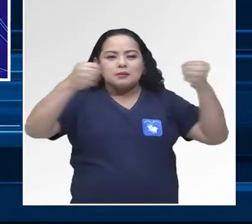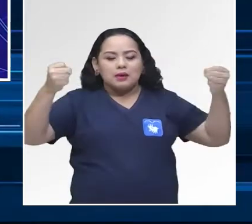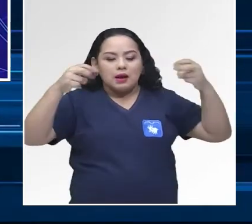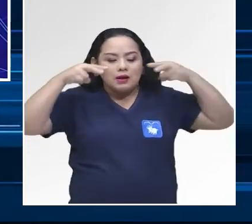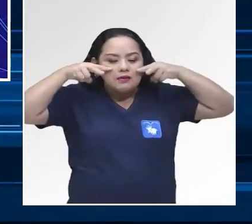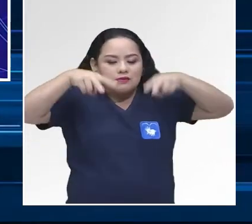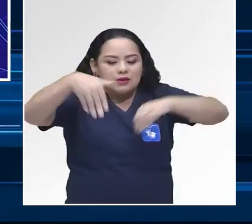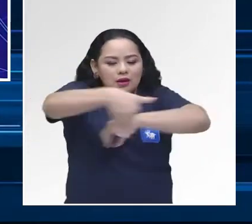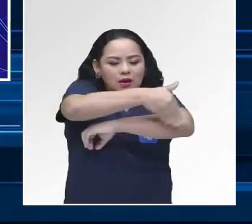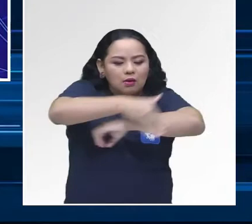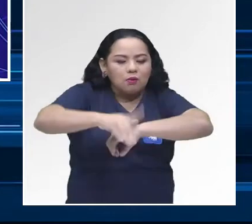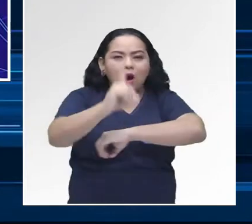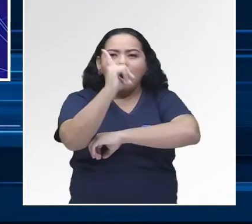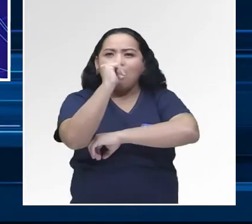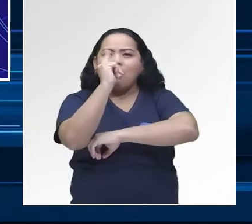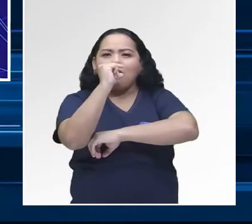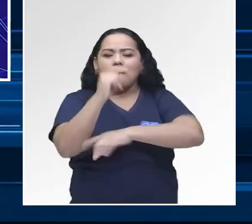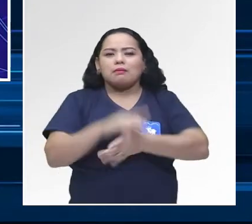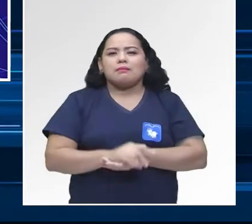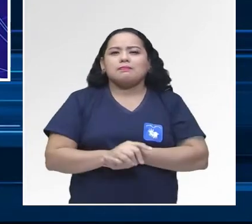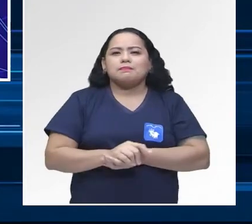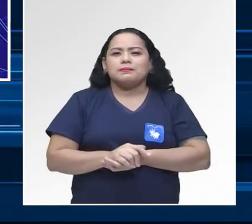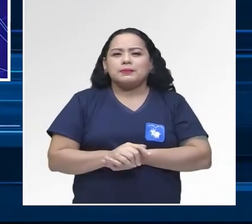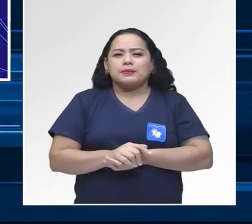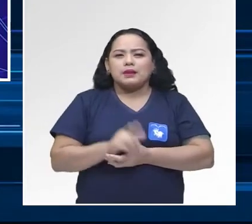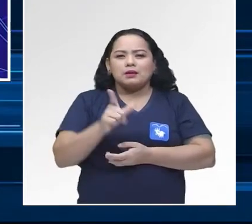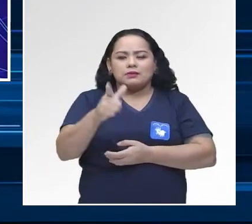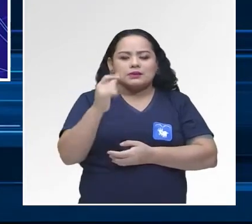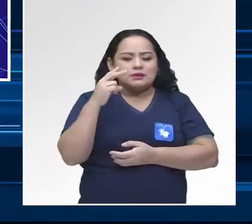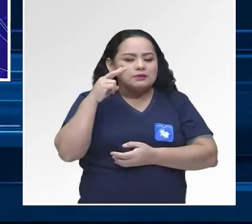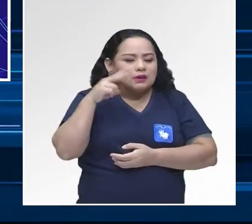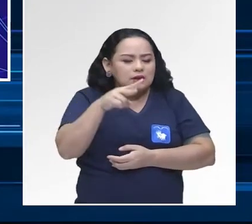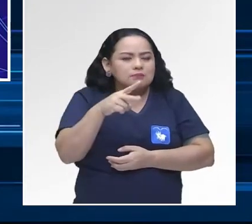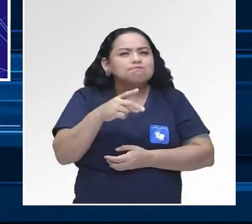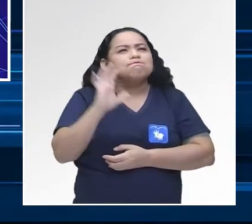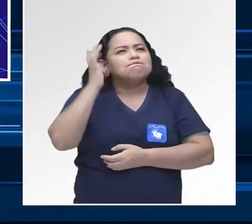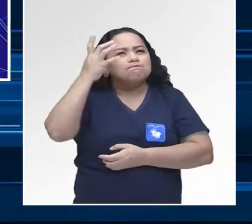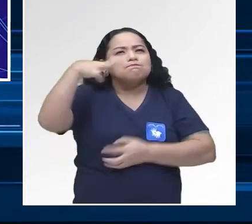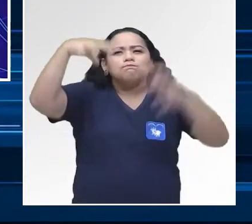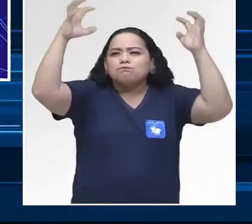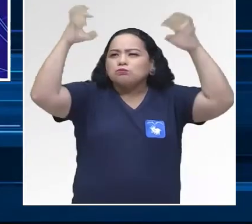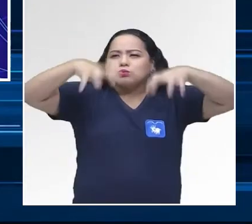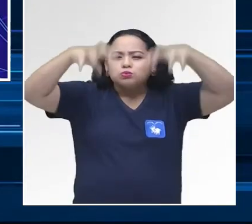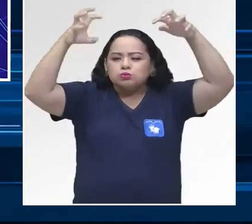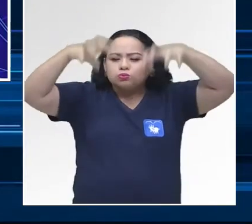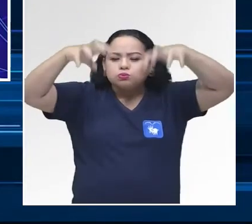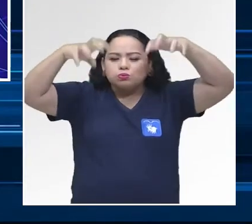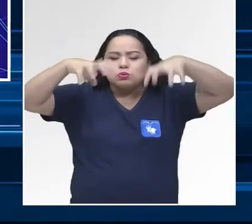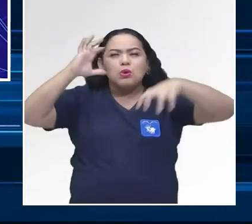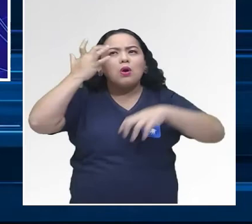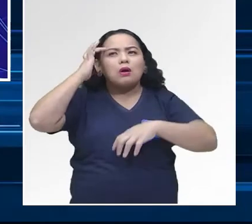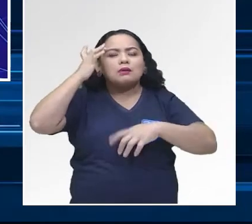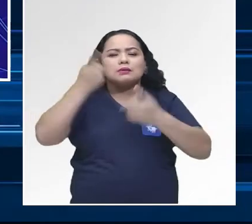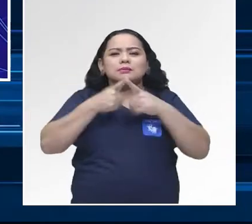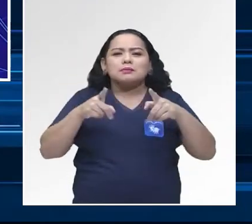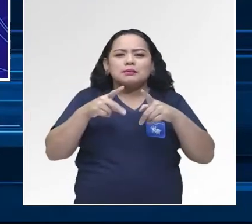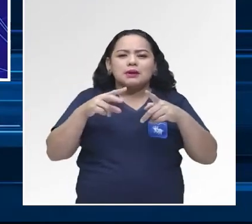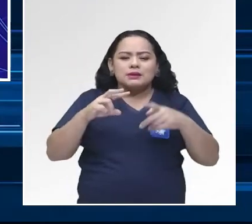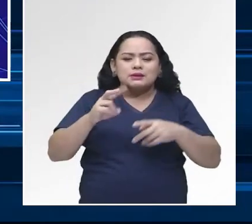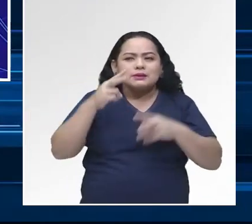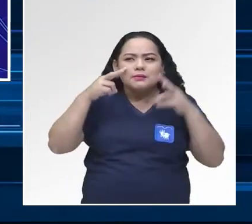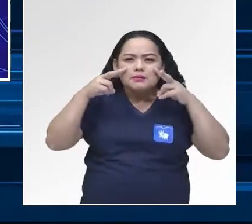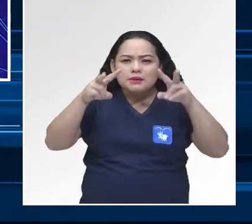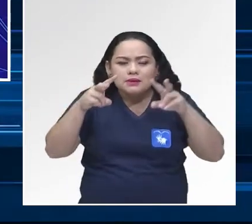molhada, aí você vai daqui dizer, poxa, choveu, molhou tudo aqui. Aí você olha mais um pouco, você